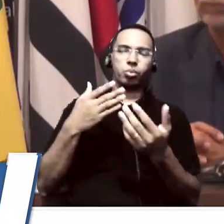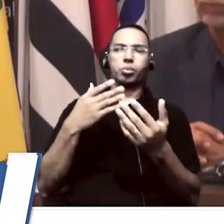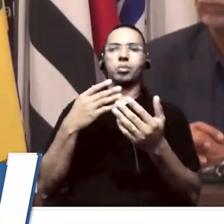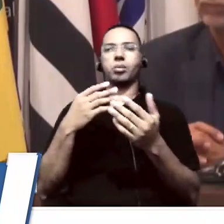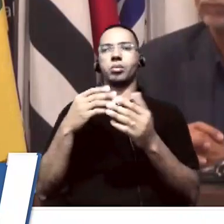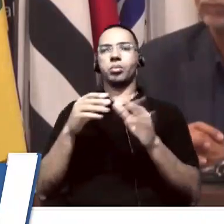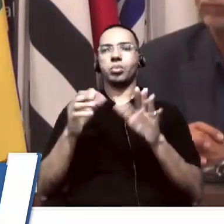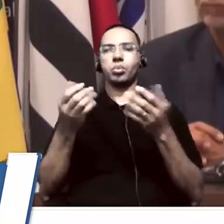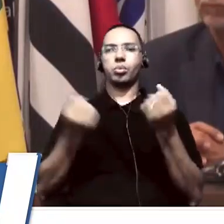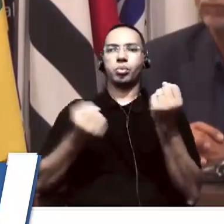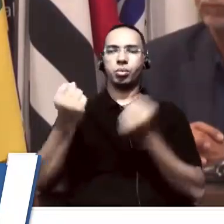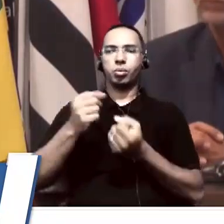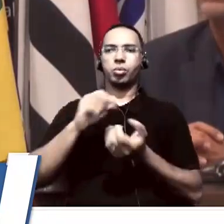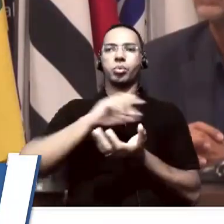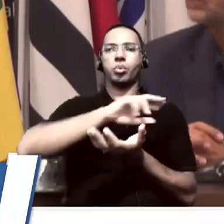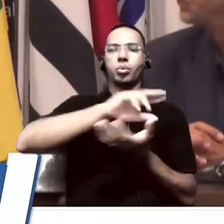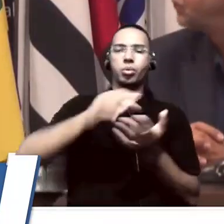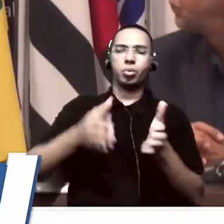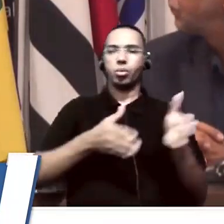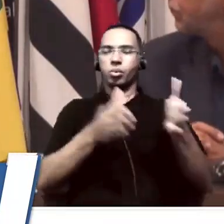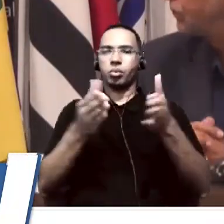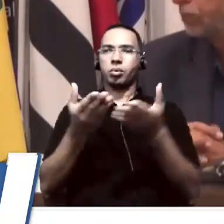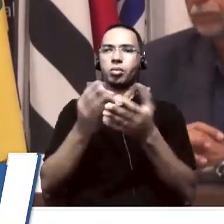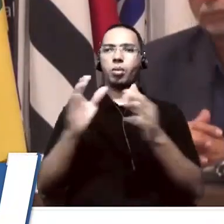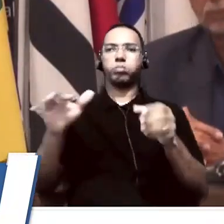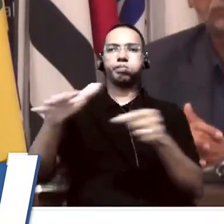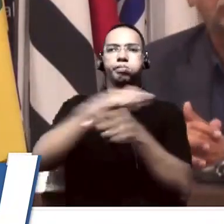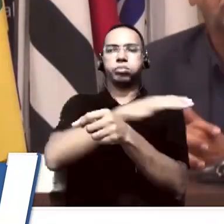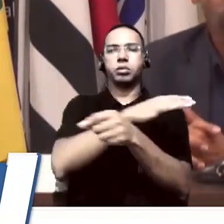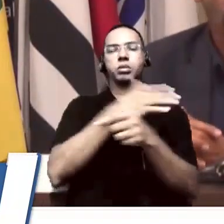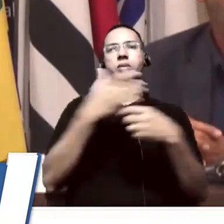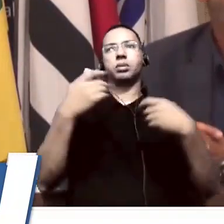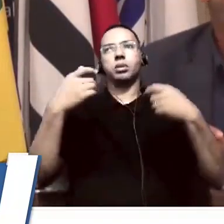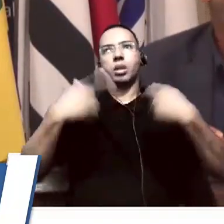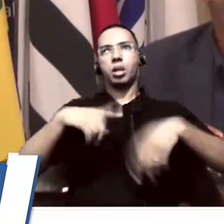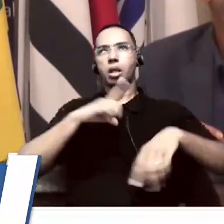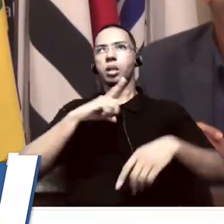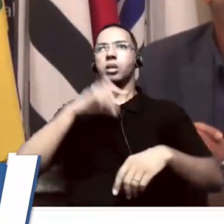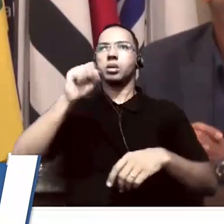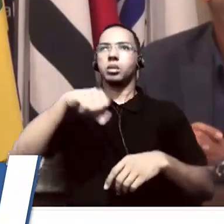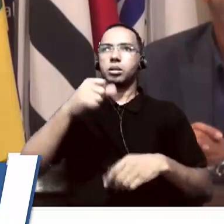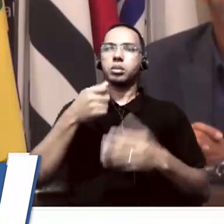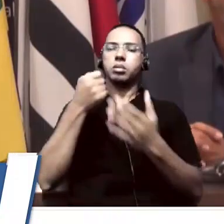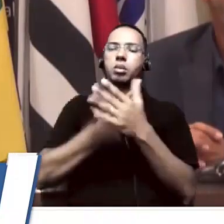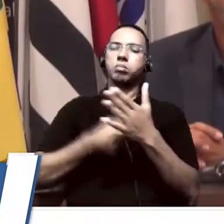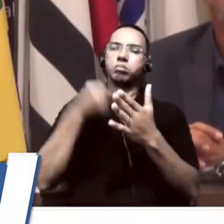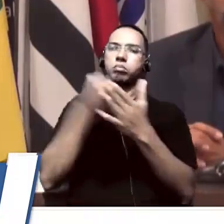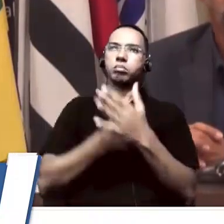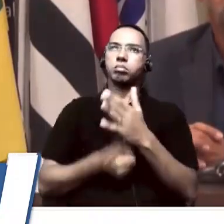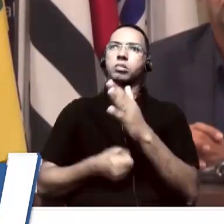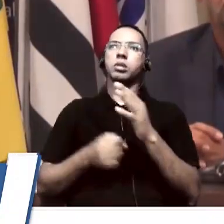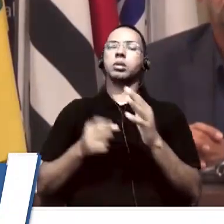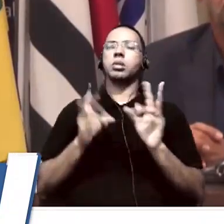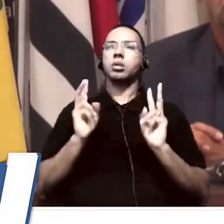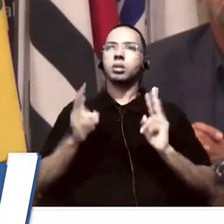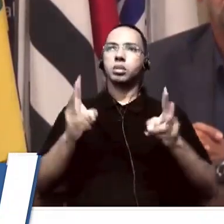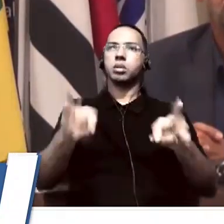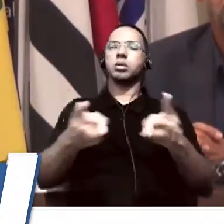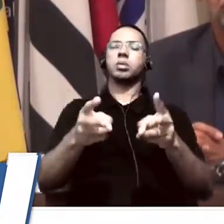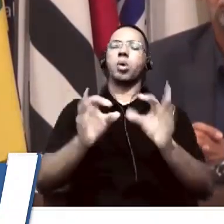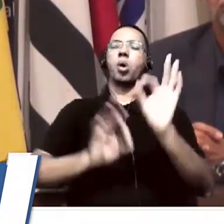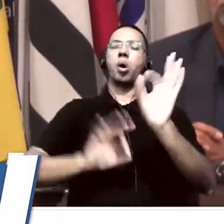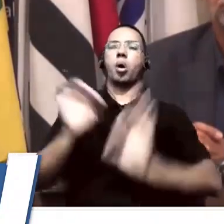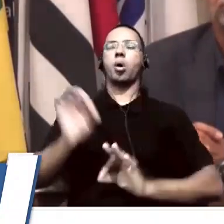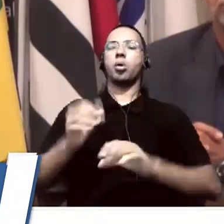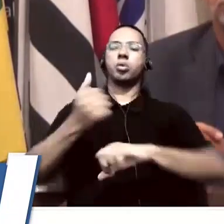gente vem aí, que nosso corpo que fica alagado. Então a gente tem sim que bater nessa tecla sempre e planejar a Franca